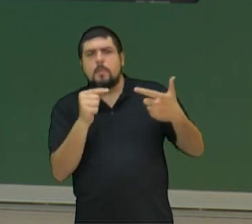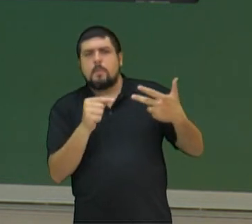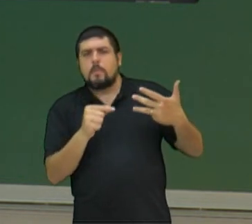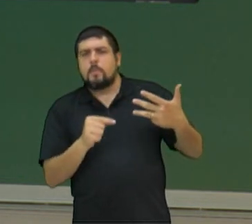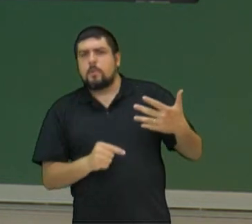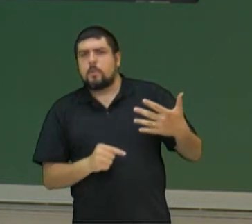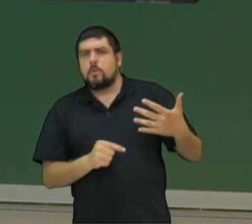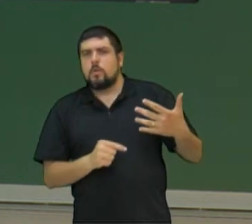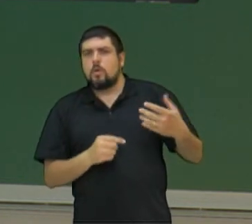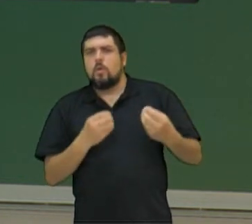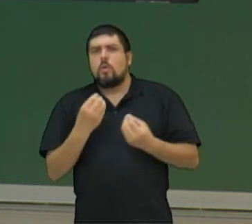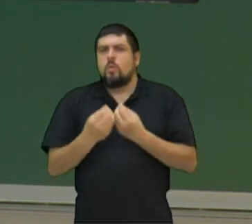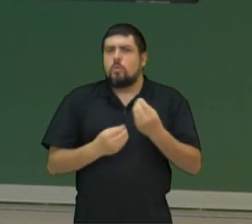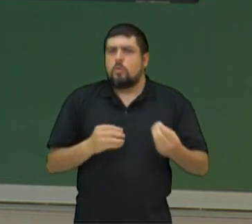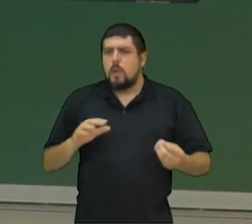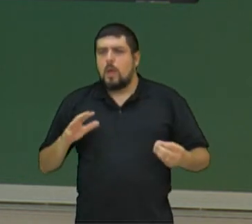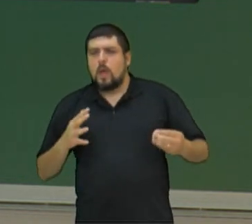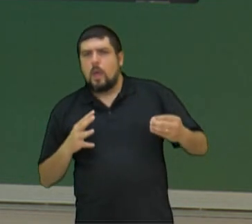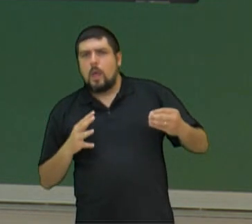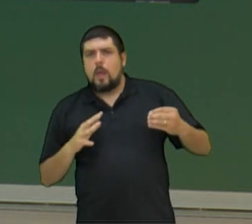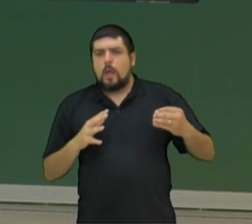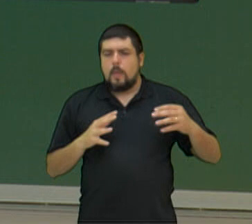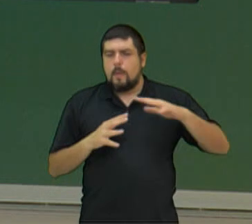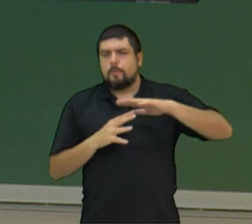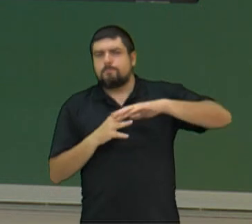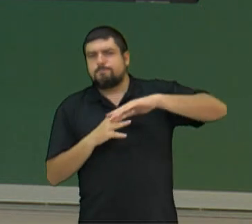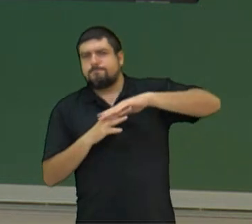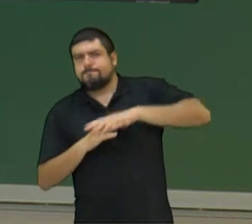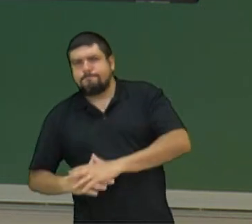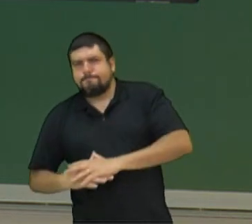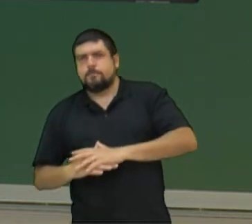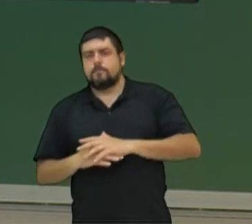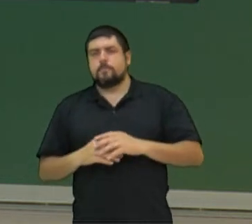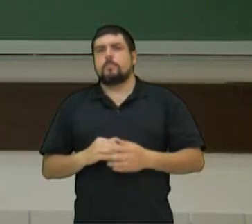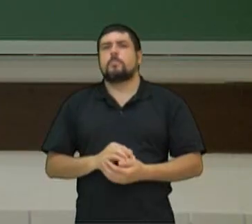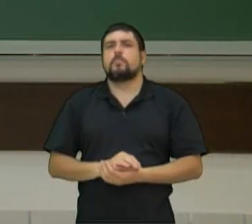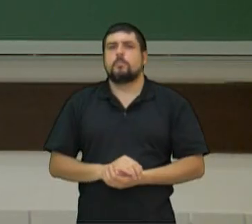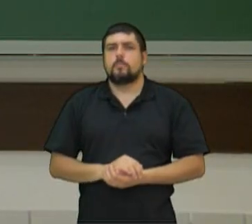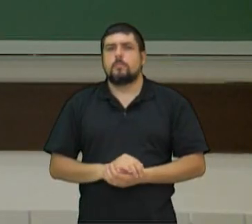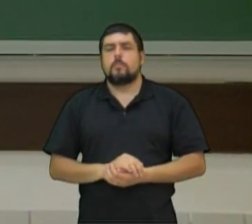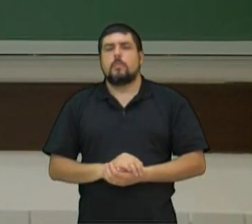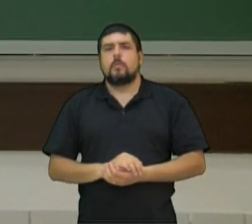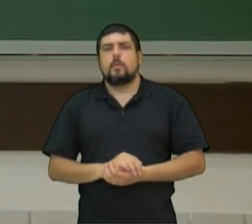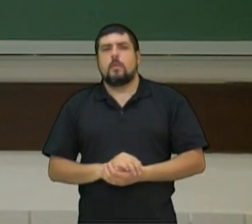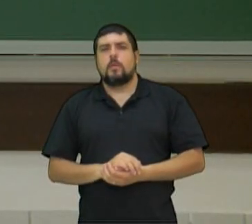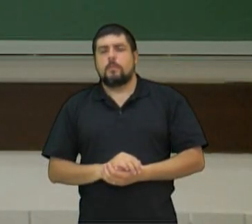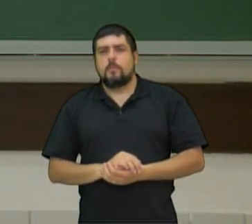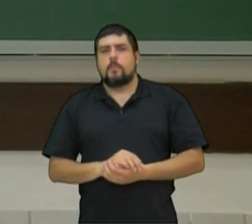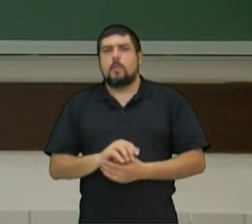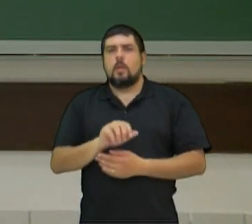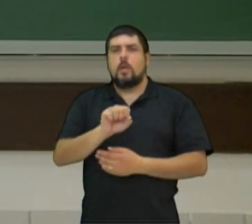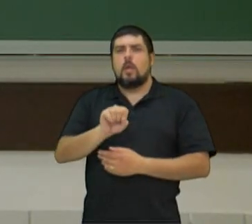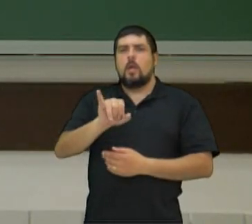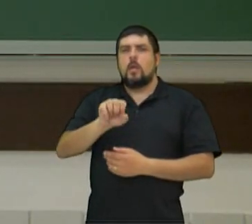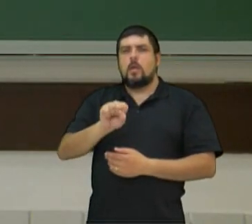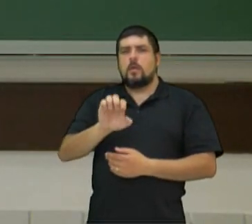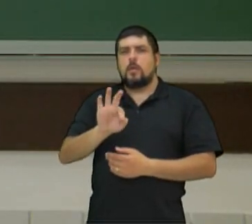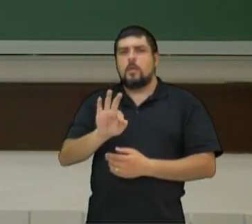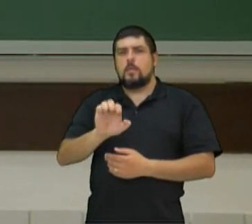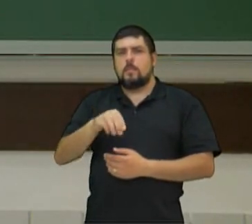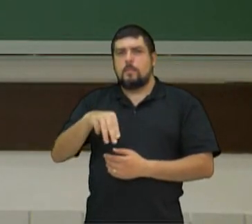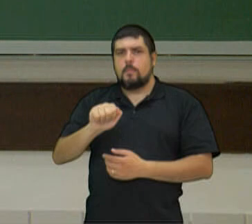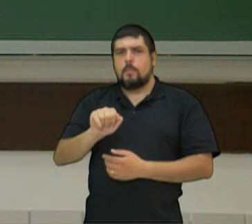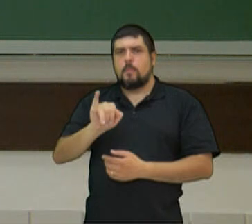o sistema imunitário. Vamos lá? O sistema imunitário, esse sistema de defesa do nosso corpo,